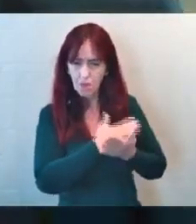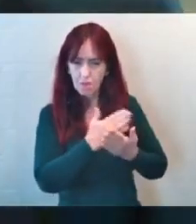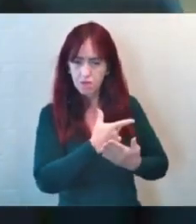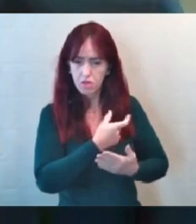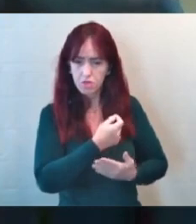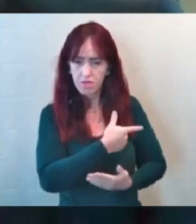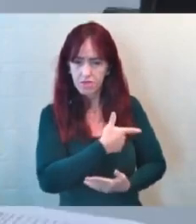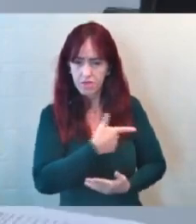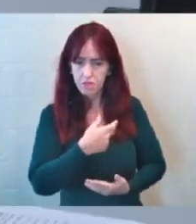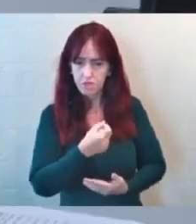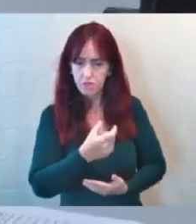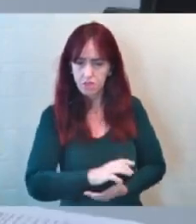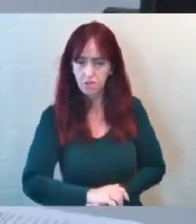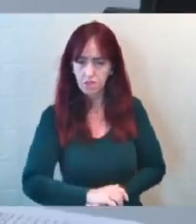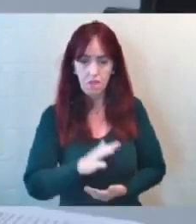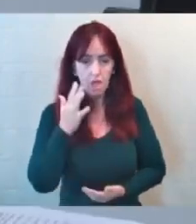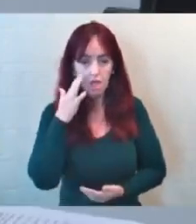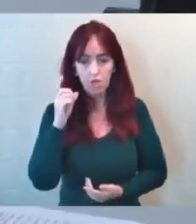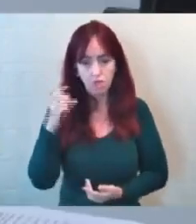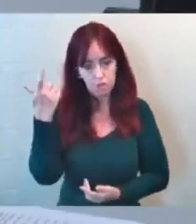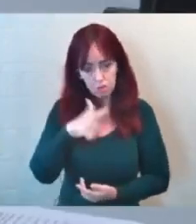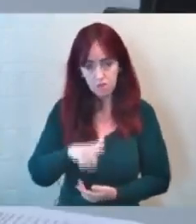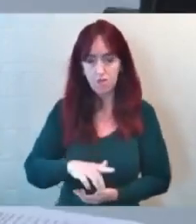Entendi, vereadora. Pode repetir, por favor?